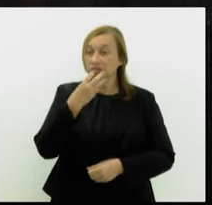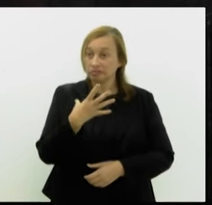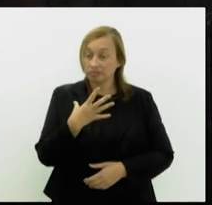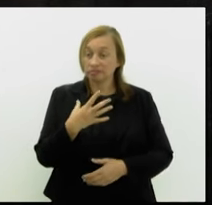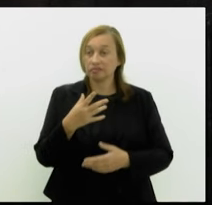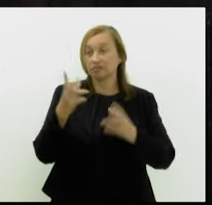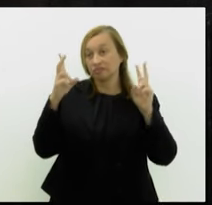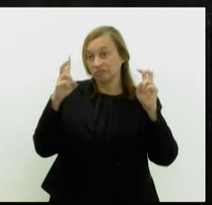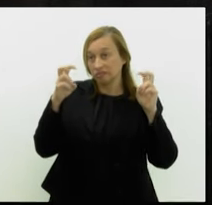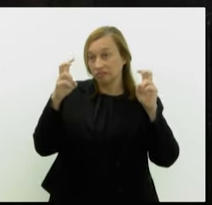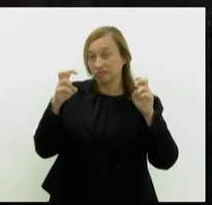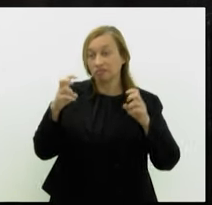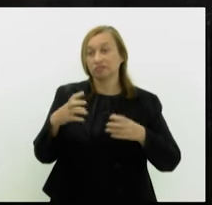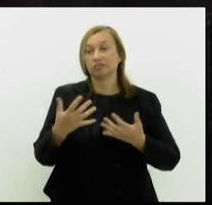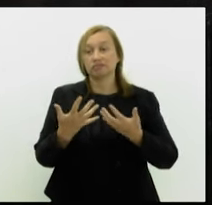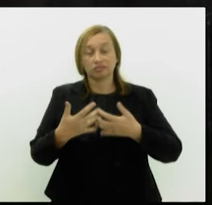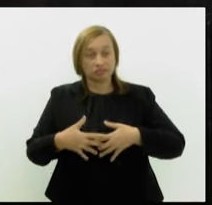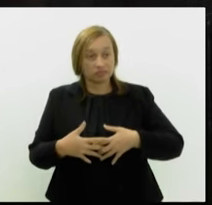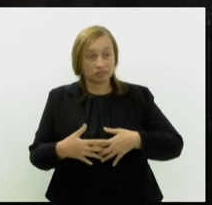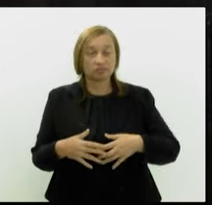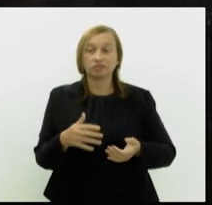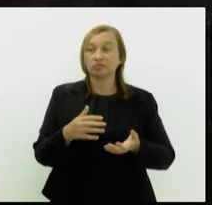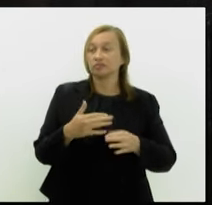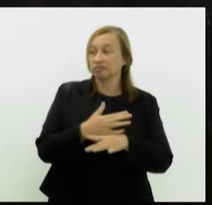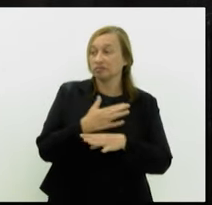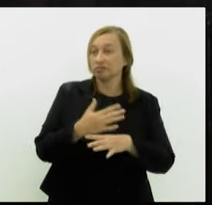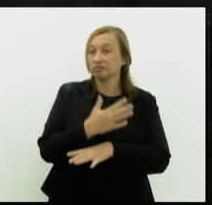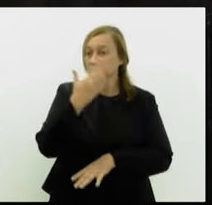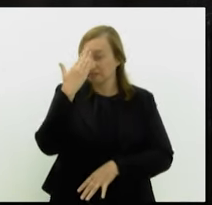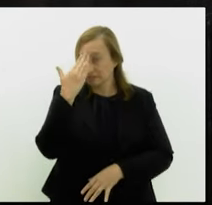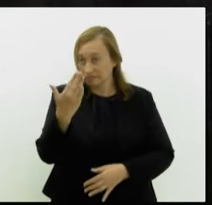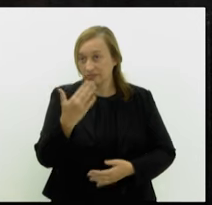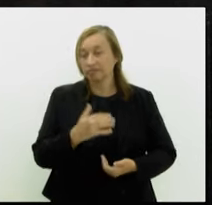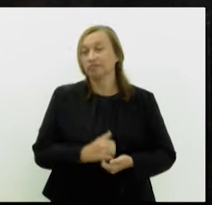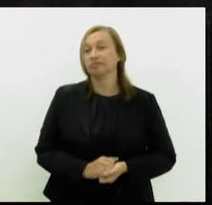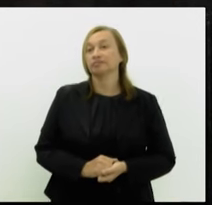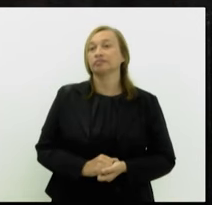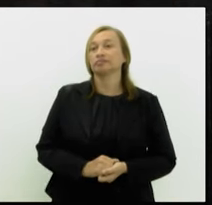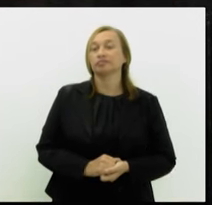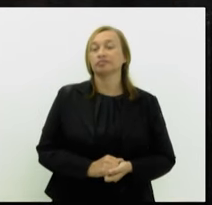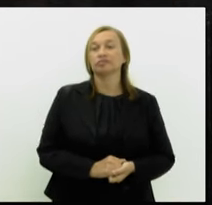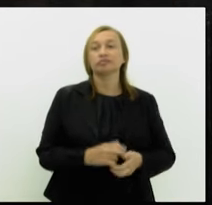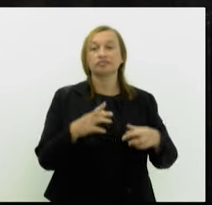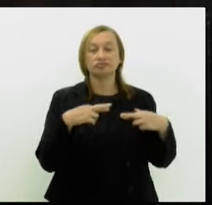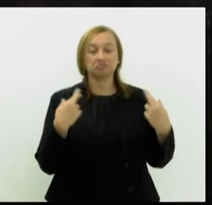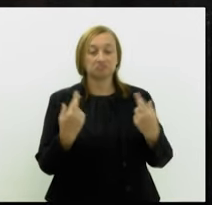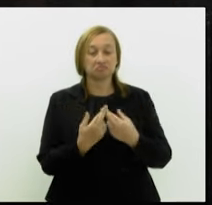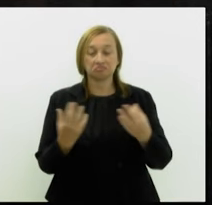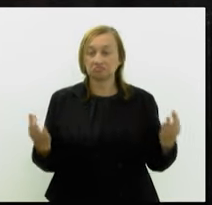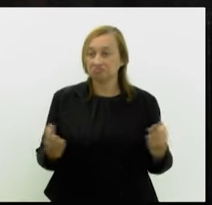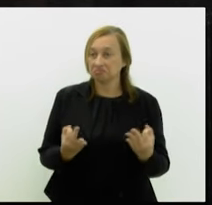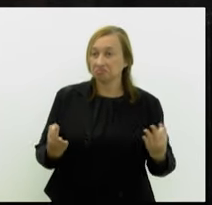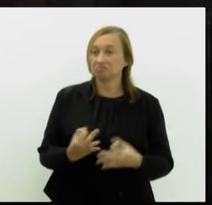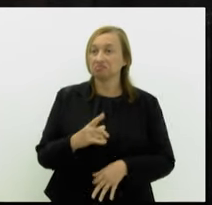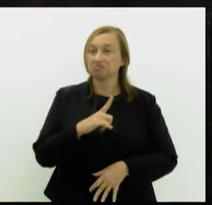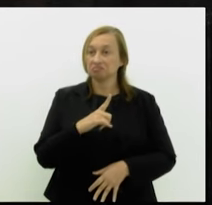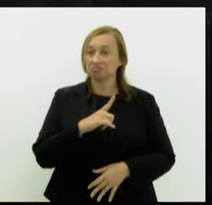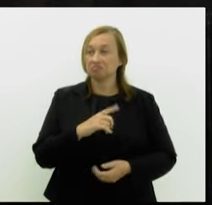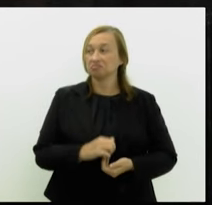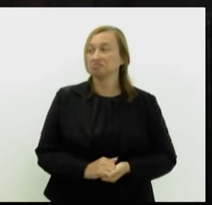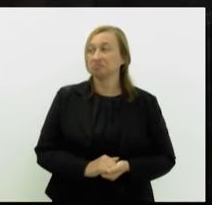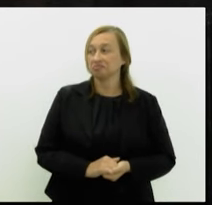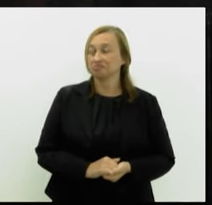alguns assuntos sobre a minha cidade de Petrópolis. Então, agradeço ao secretário pela ótima reunião que tivemos para atualizar